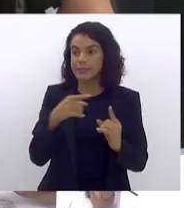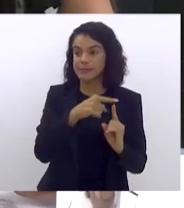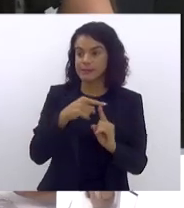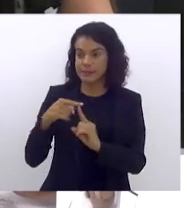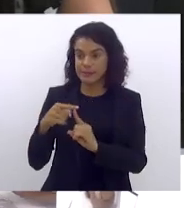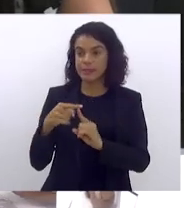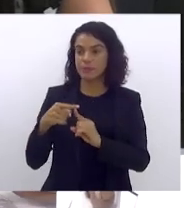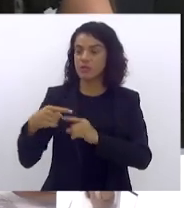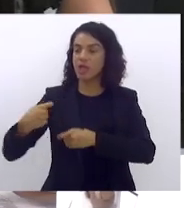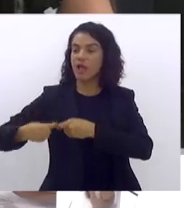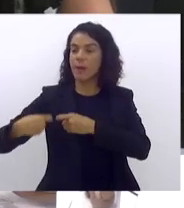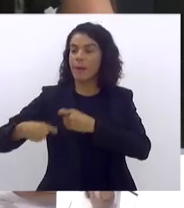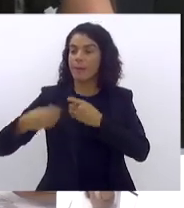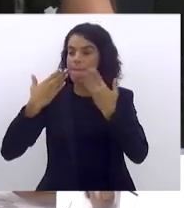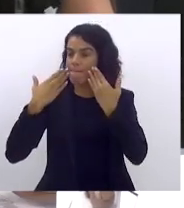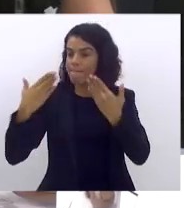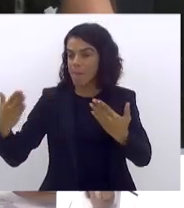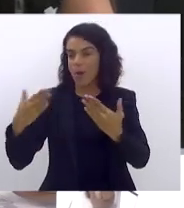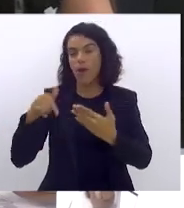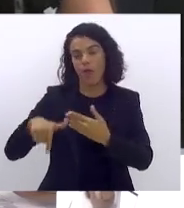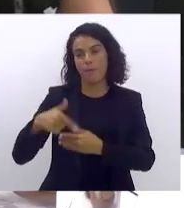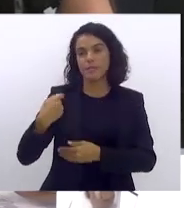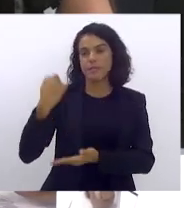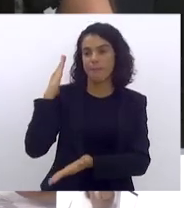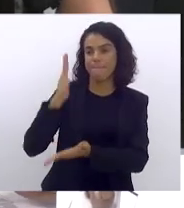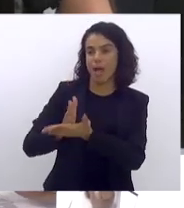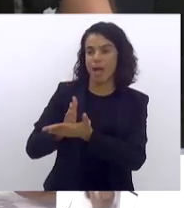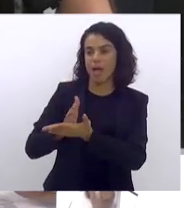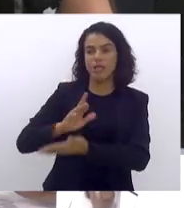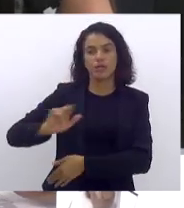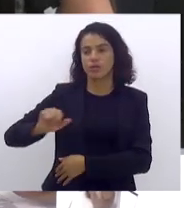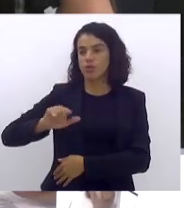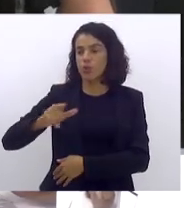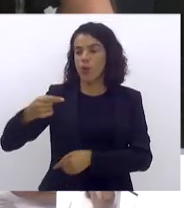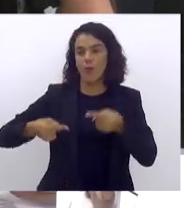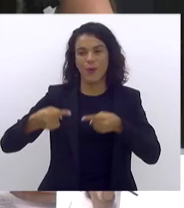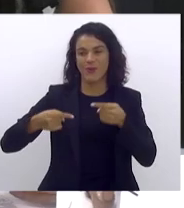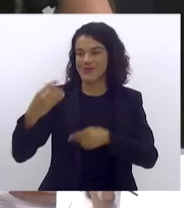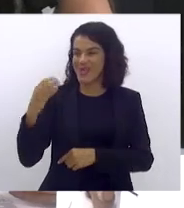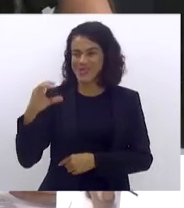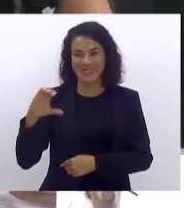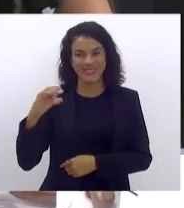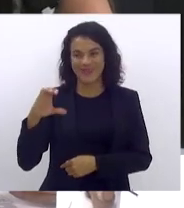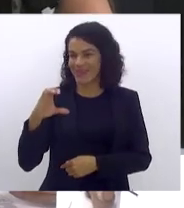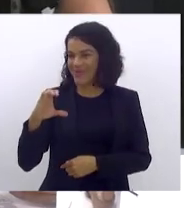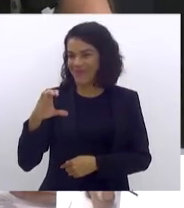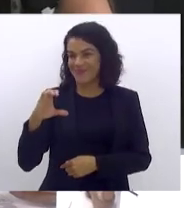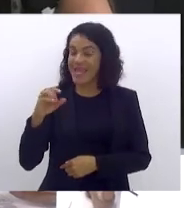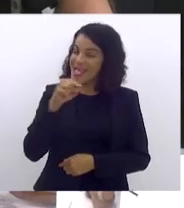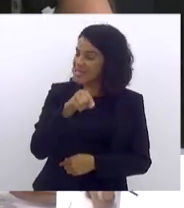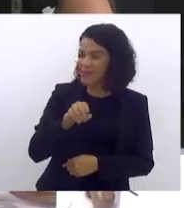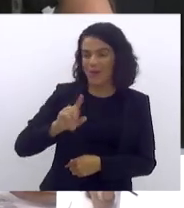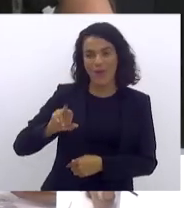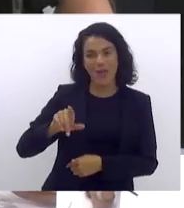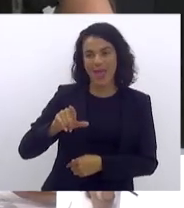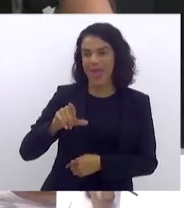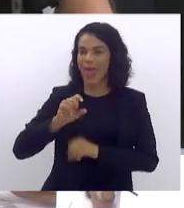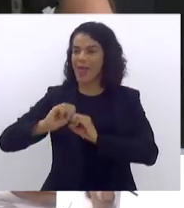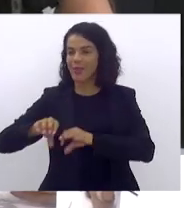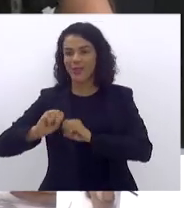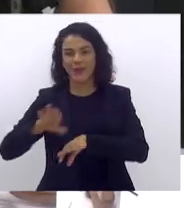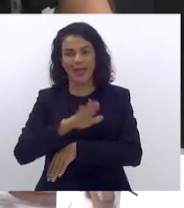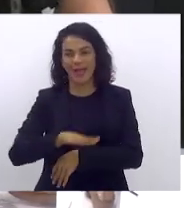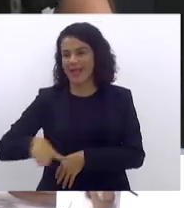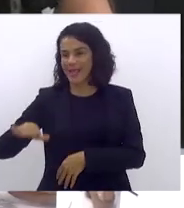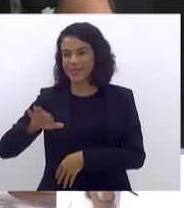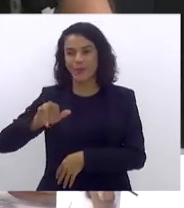de erotização é que a gente precisa combater. Não é? Isto não é uma discussão científica, né? Em absoluto. Isso não é educar criança.